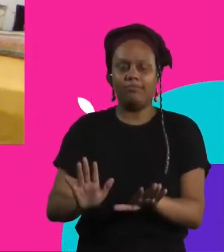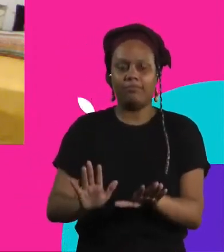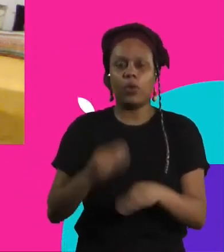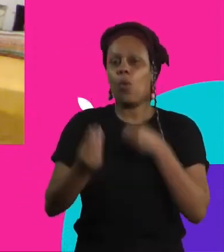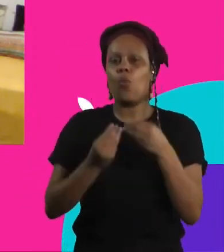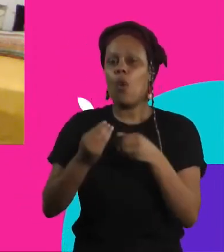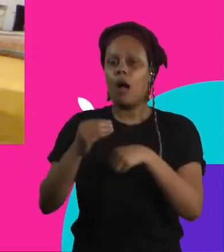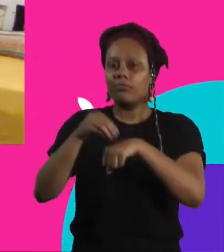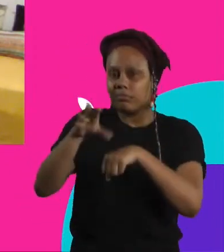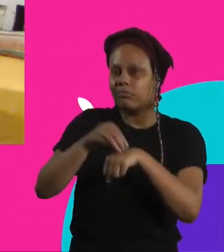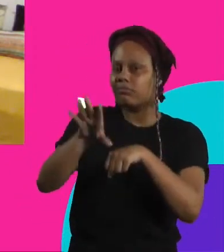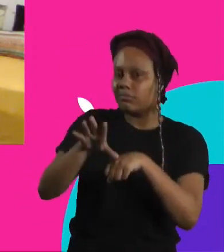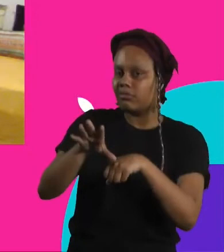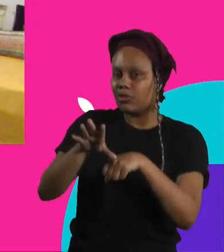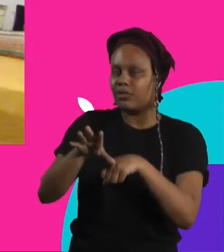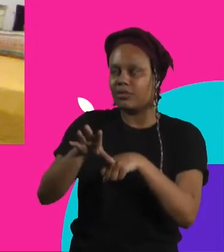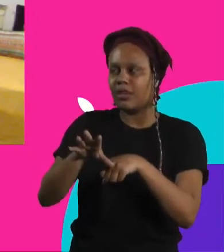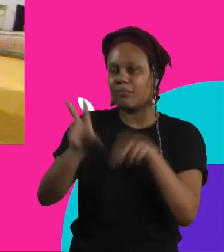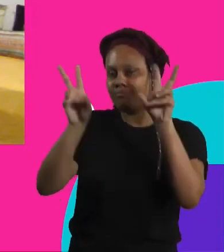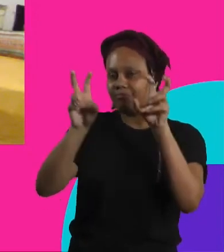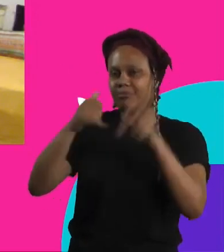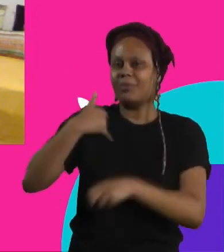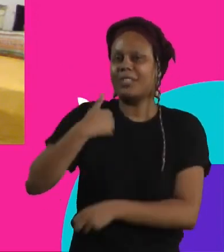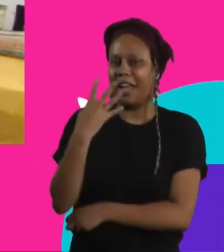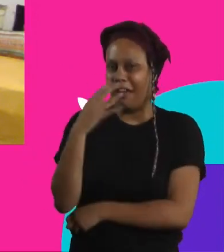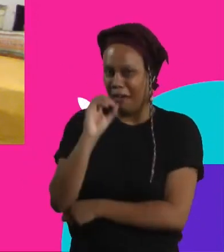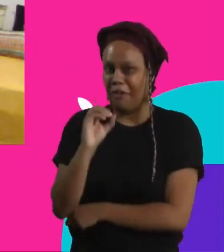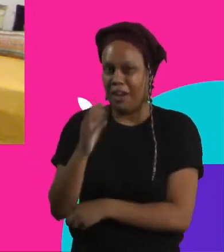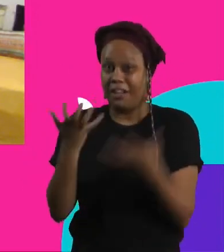trazer para a galera aí da turma dos 40 que quer mudar de carreira?